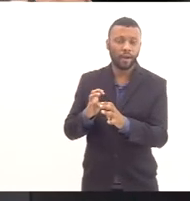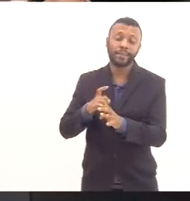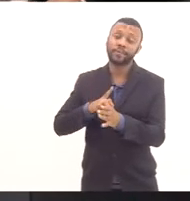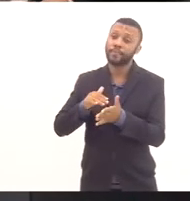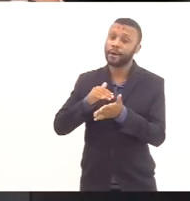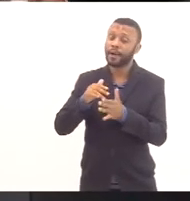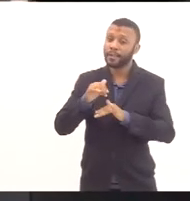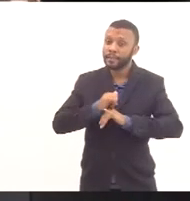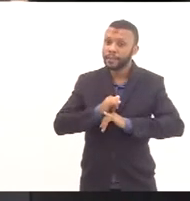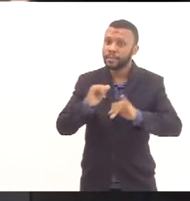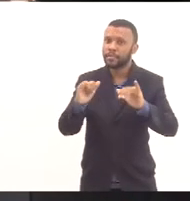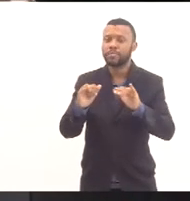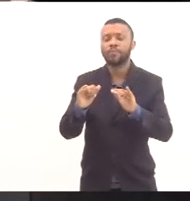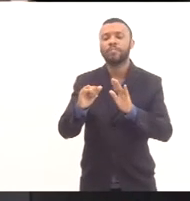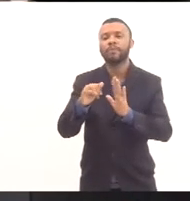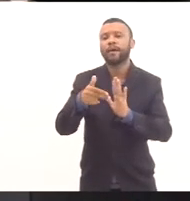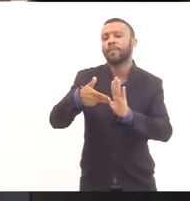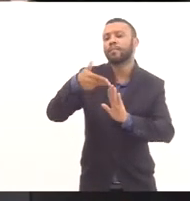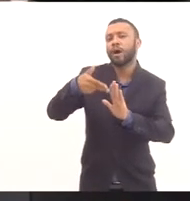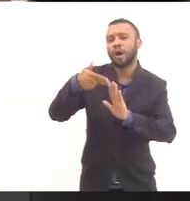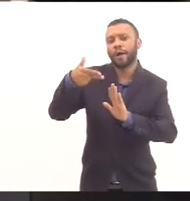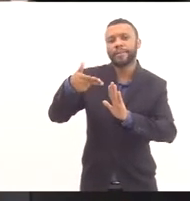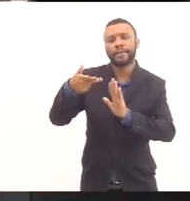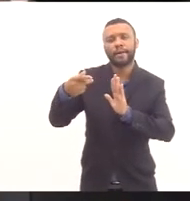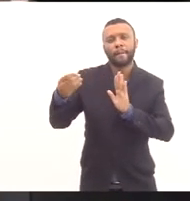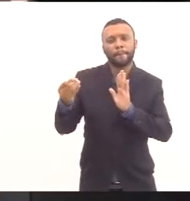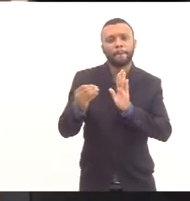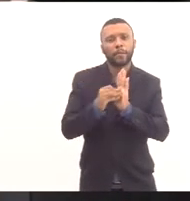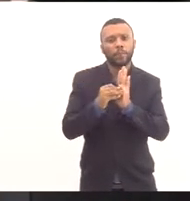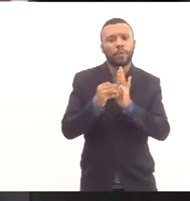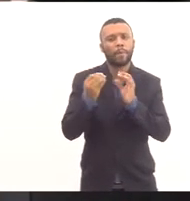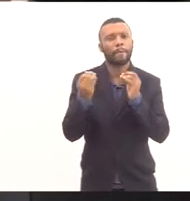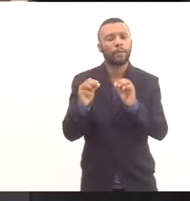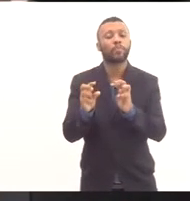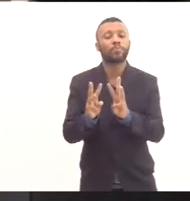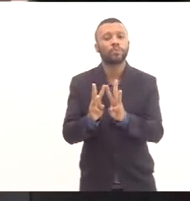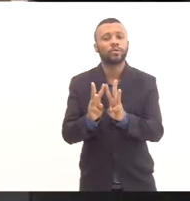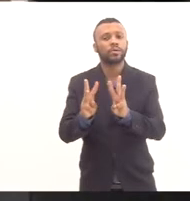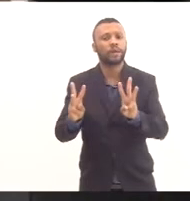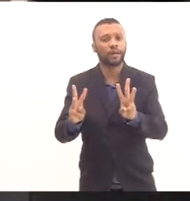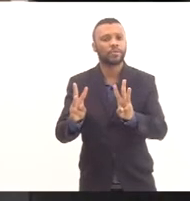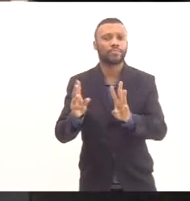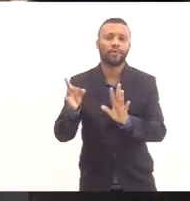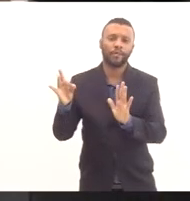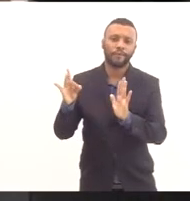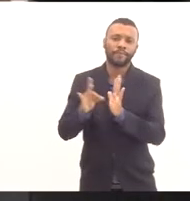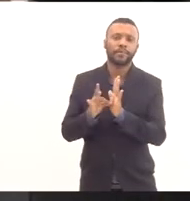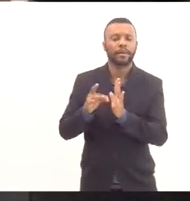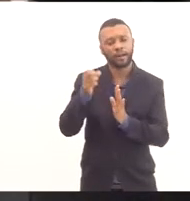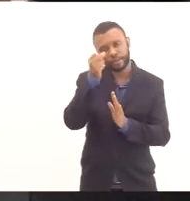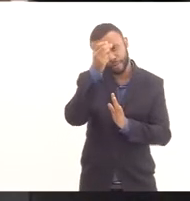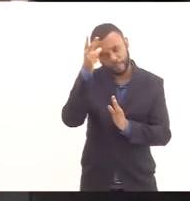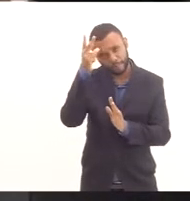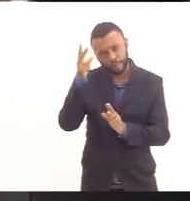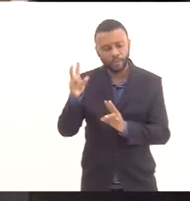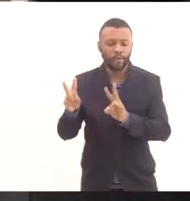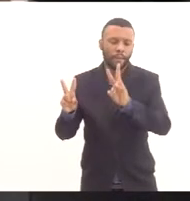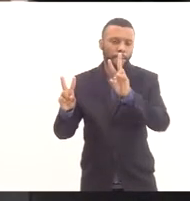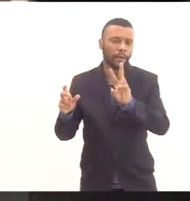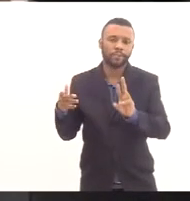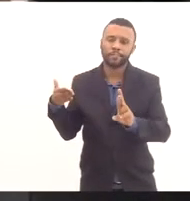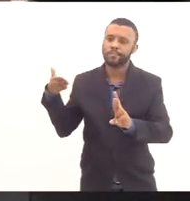declaração publicada uma nota publicada no site oficial da prefeitura mencionando